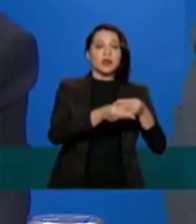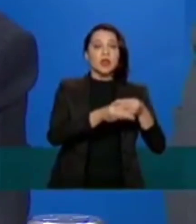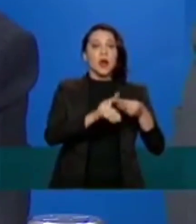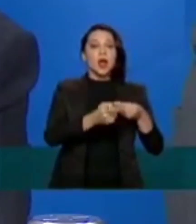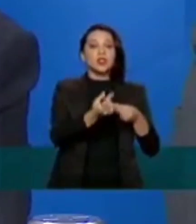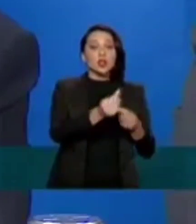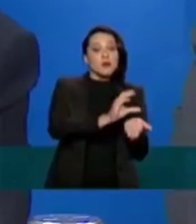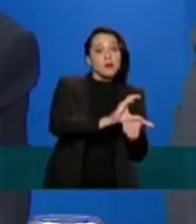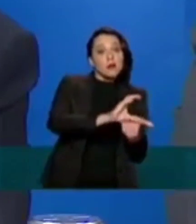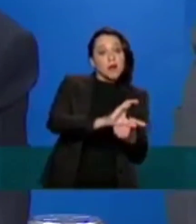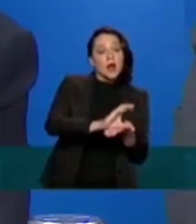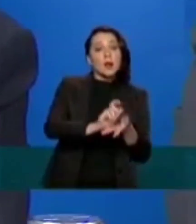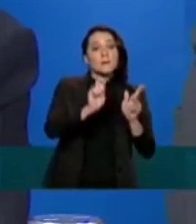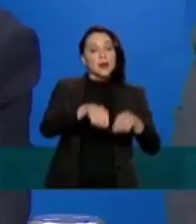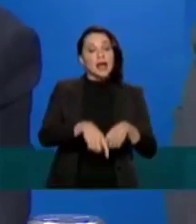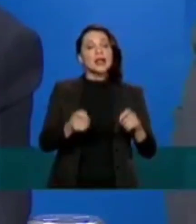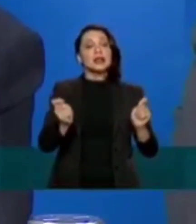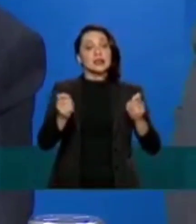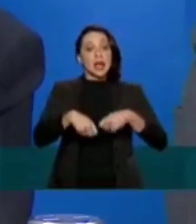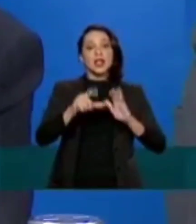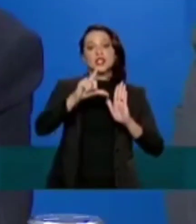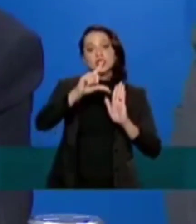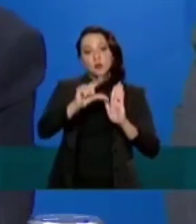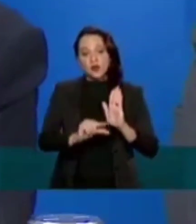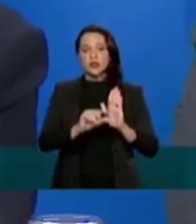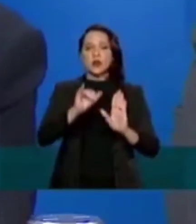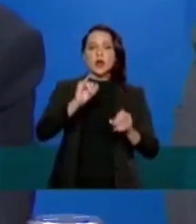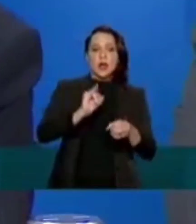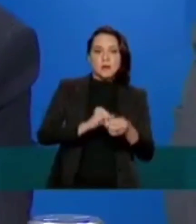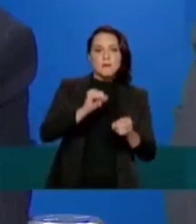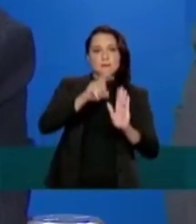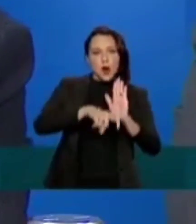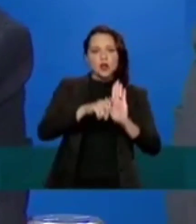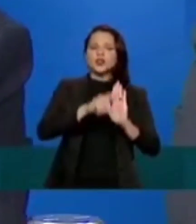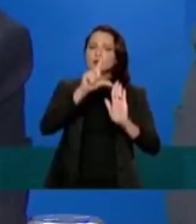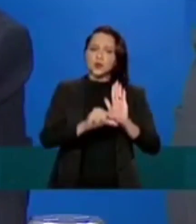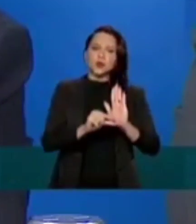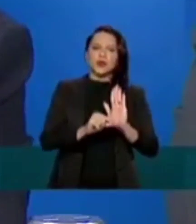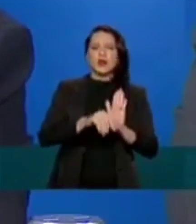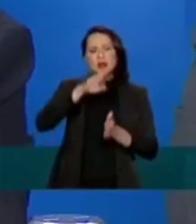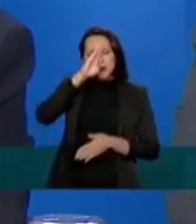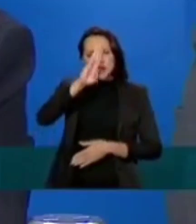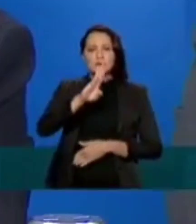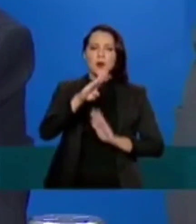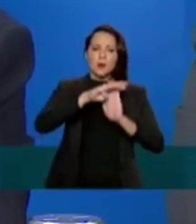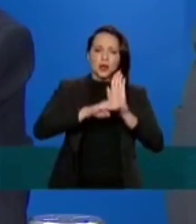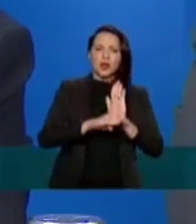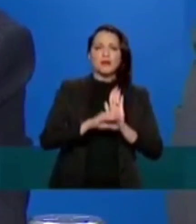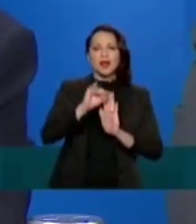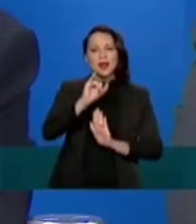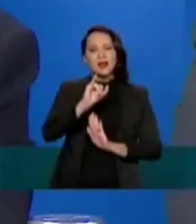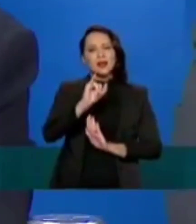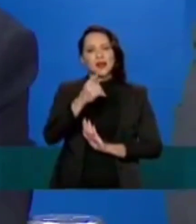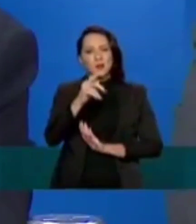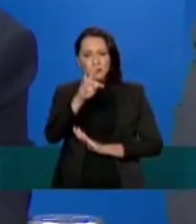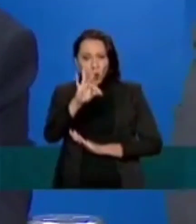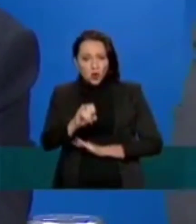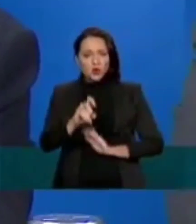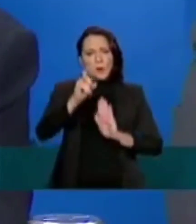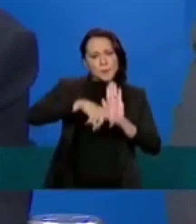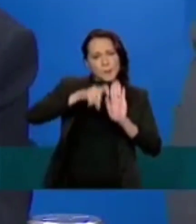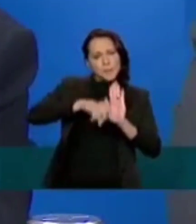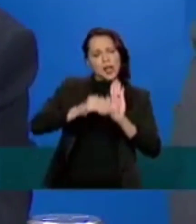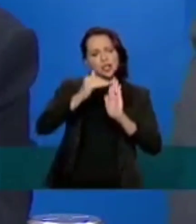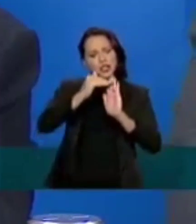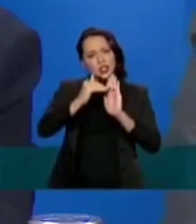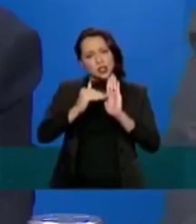transferir recursos exatamente para permitir redução de impostos, que sempre foi o nosso programa. Redução de impostos. É o que nós